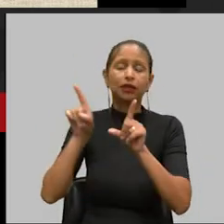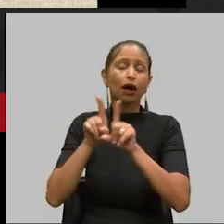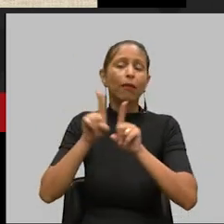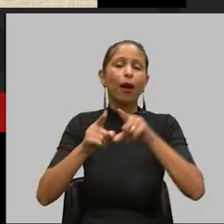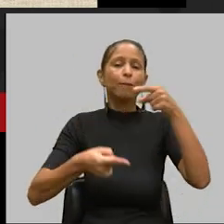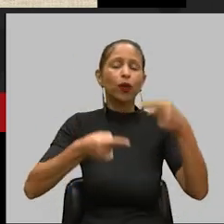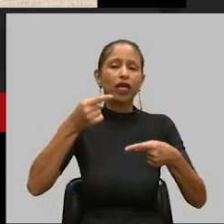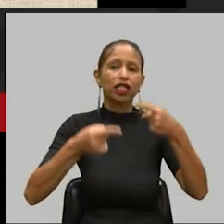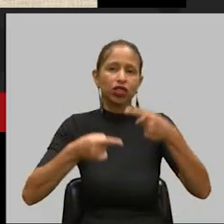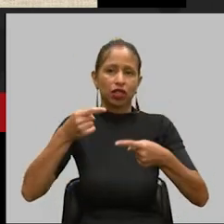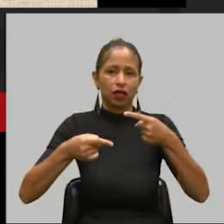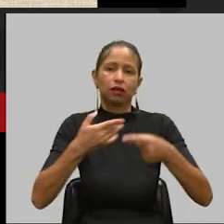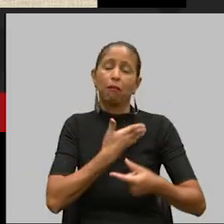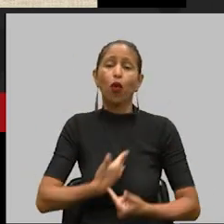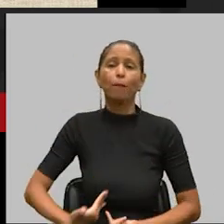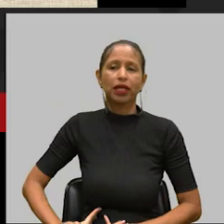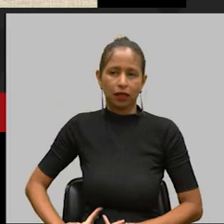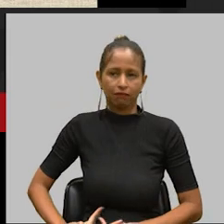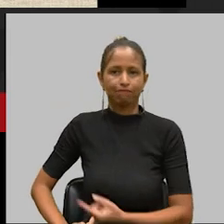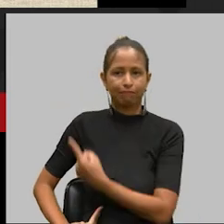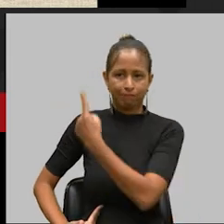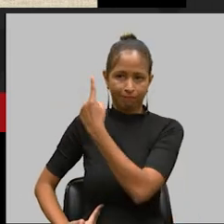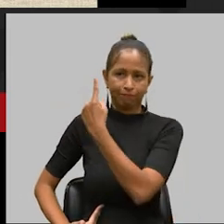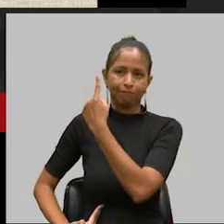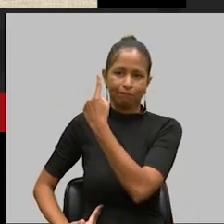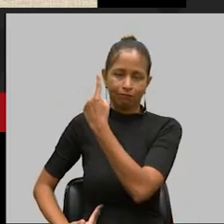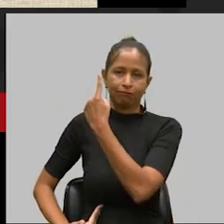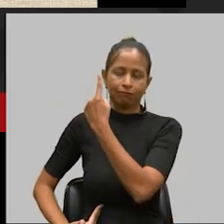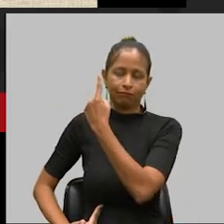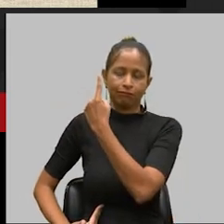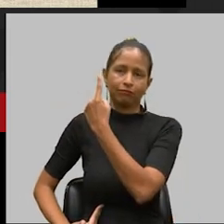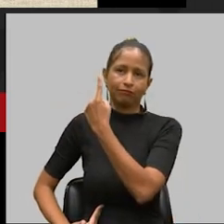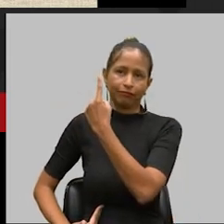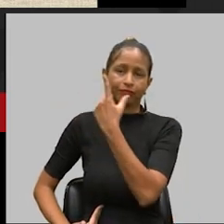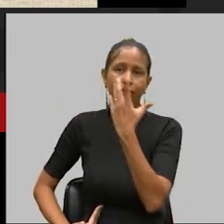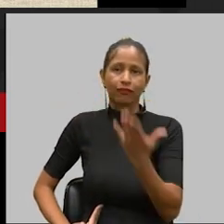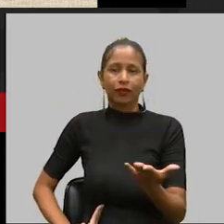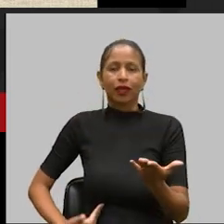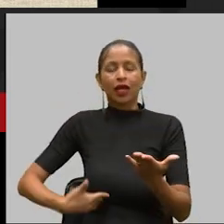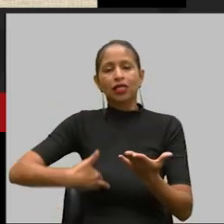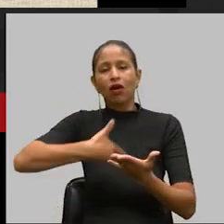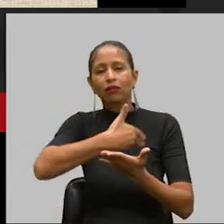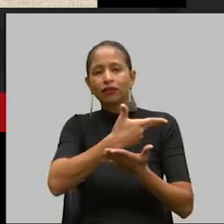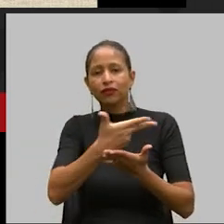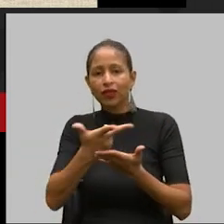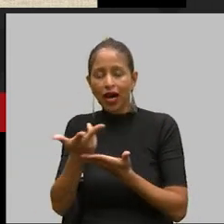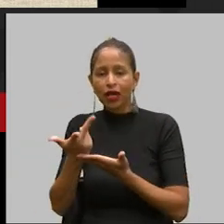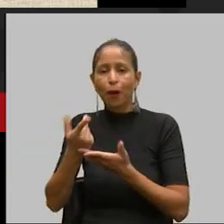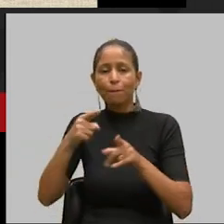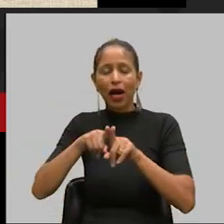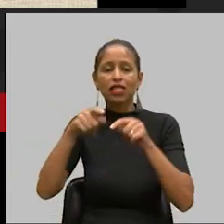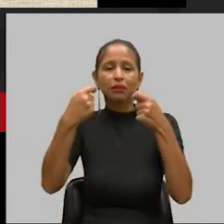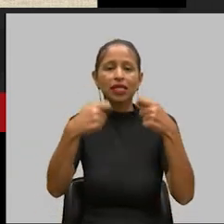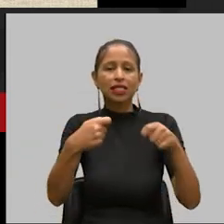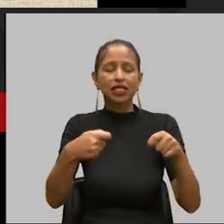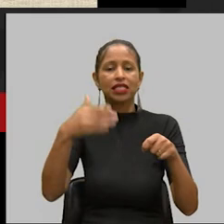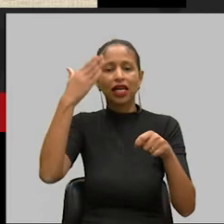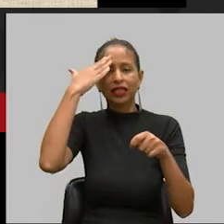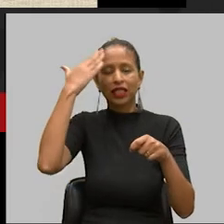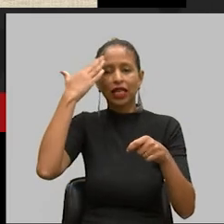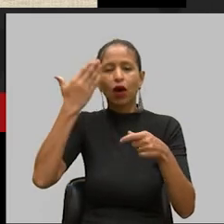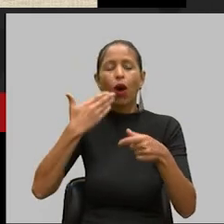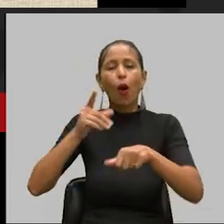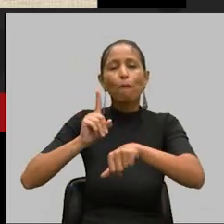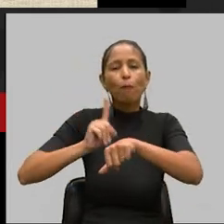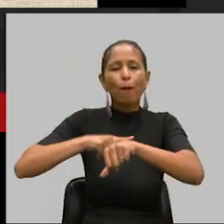política pública tá são indistintos mas a gente precisa entender o que que é momento